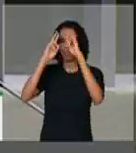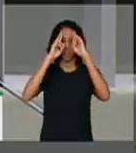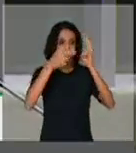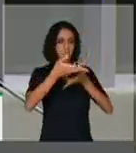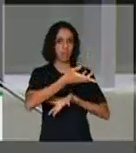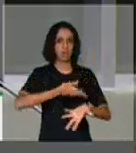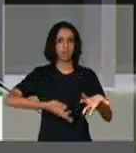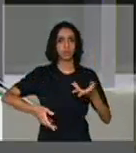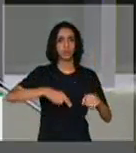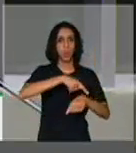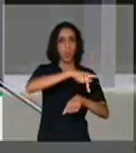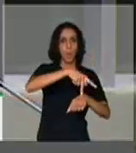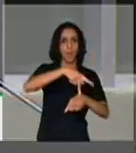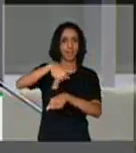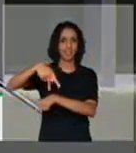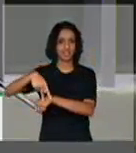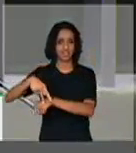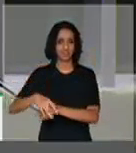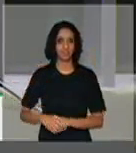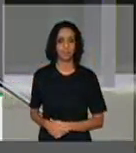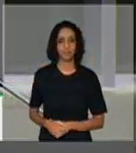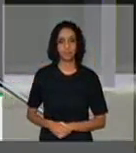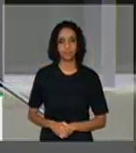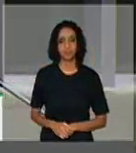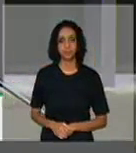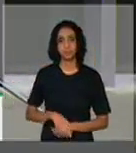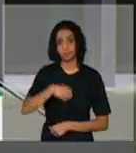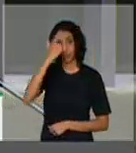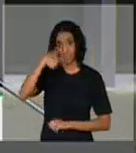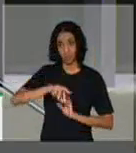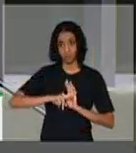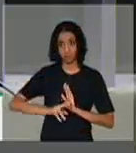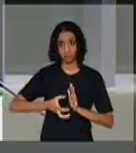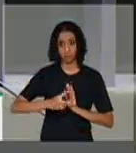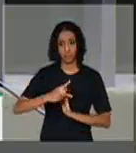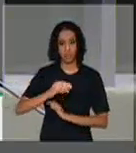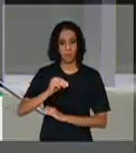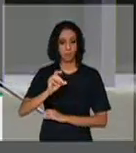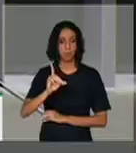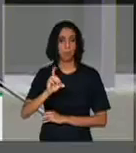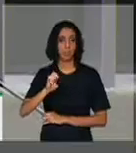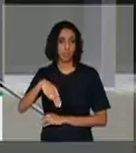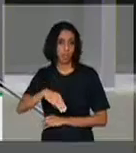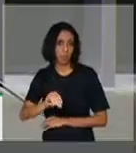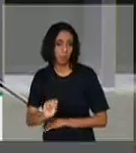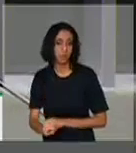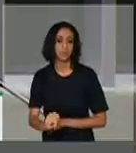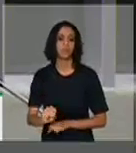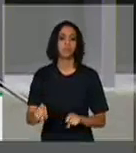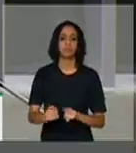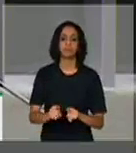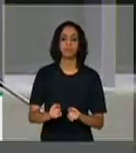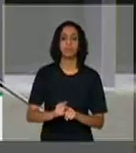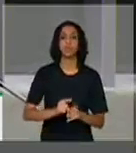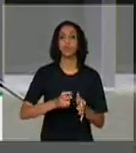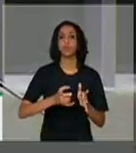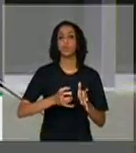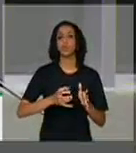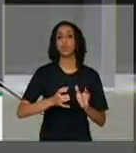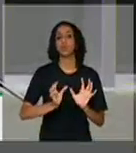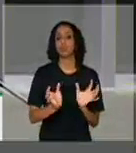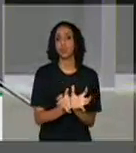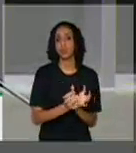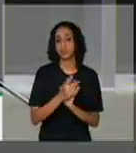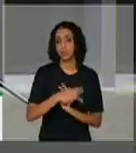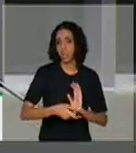a justiça. Em nome do meu partido, Podemos, e de sua bancada na Câmara dos Deputados, e em nome da